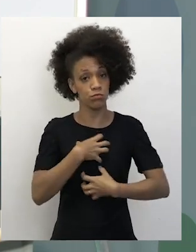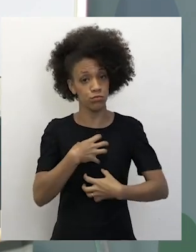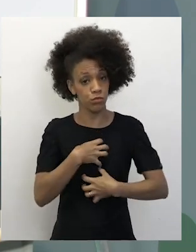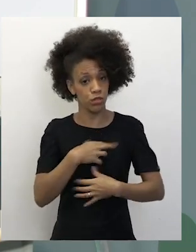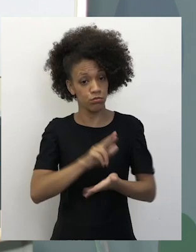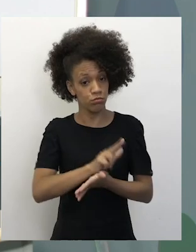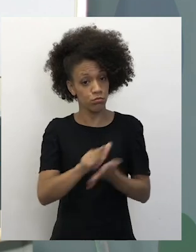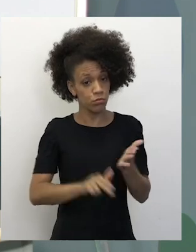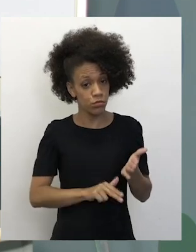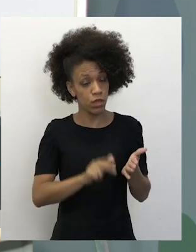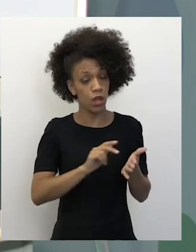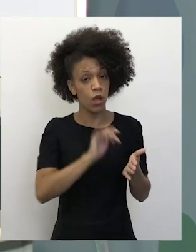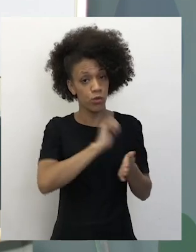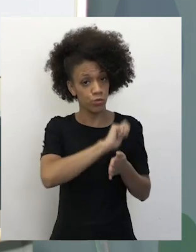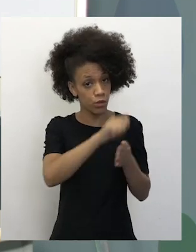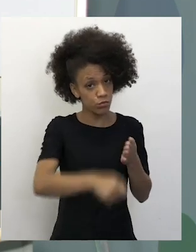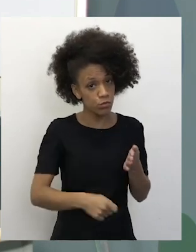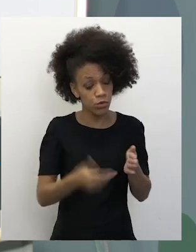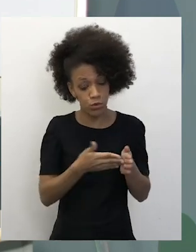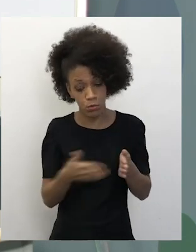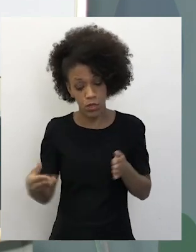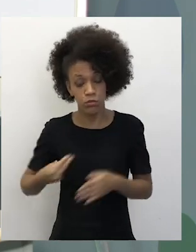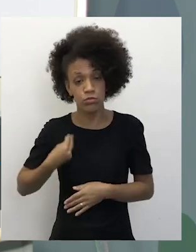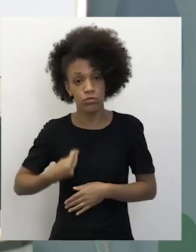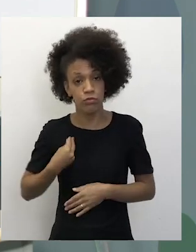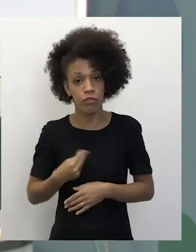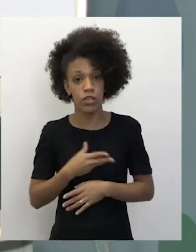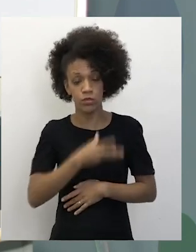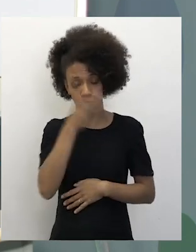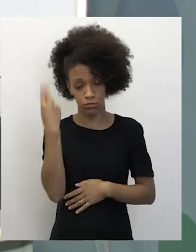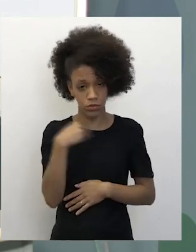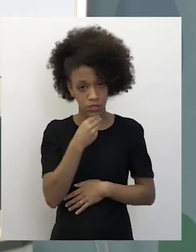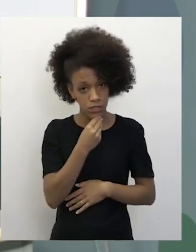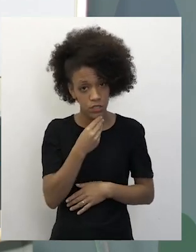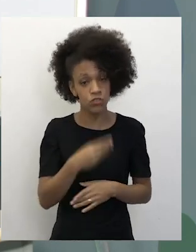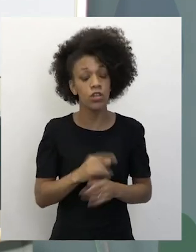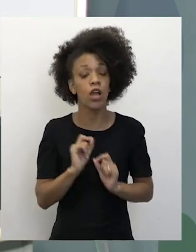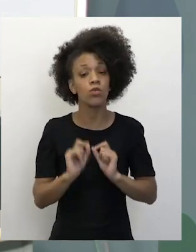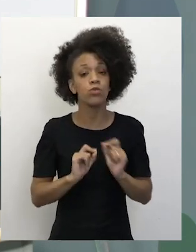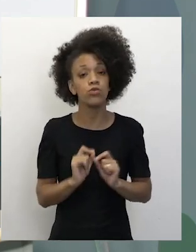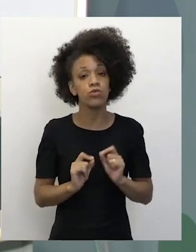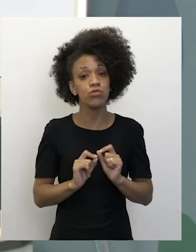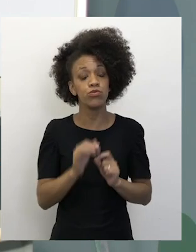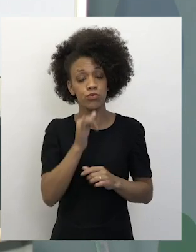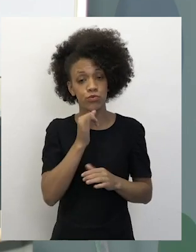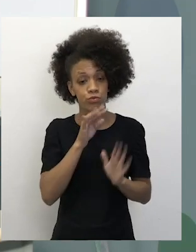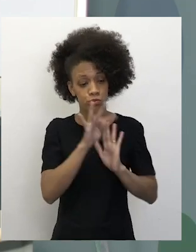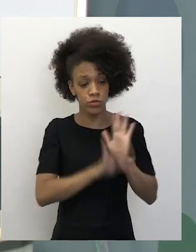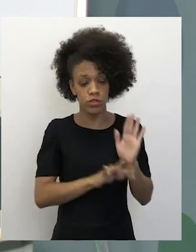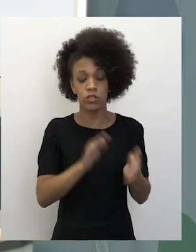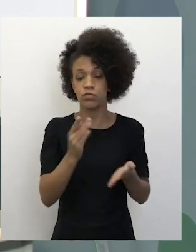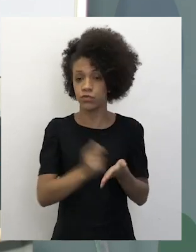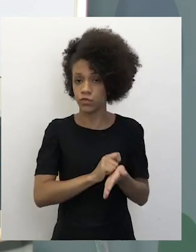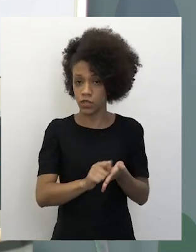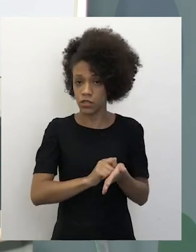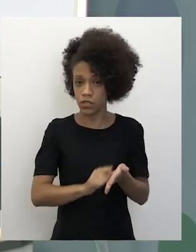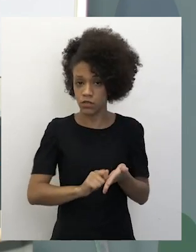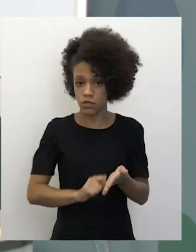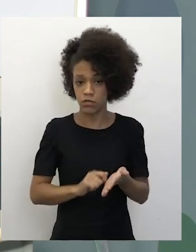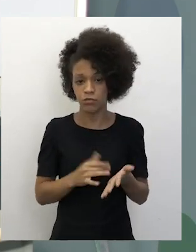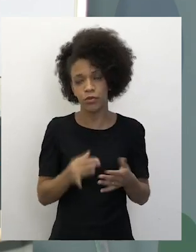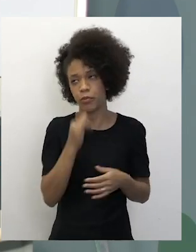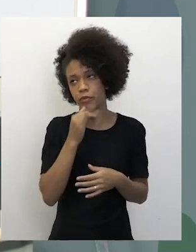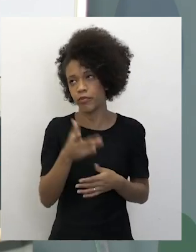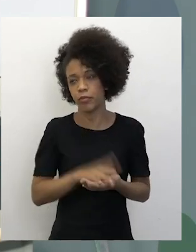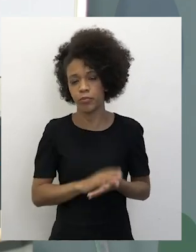comprei no histórico dele tá vivendo com a estética o tipo de texto ele tá fazendo então a gente começa a estudar um autor